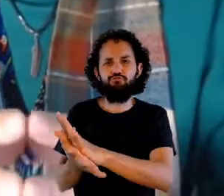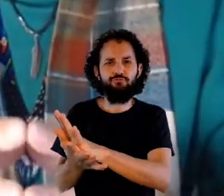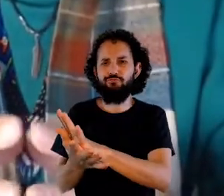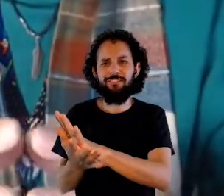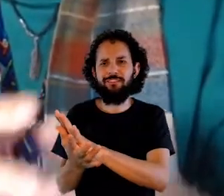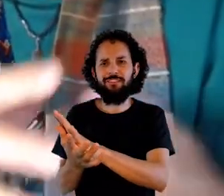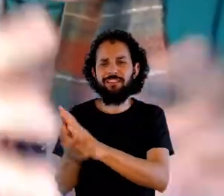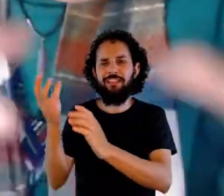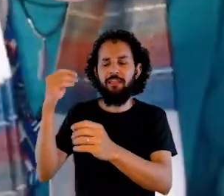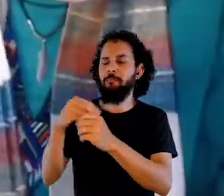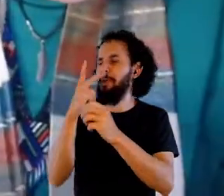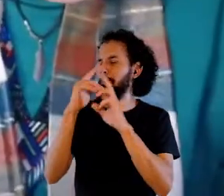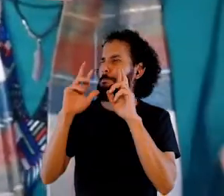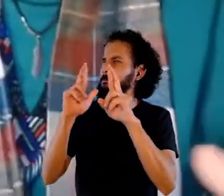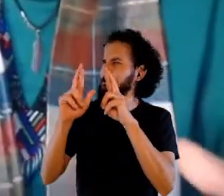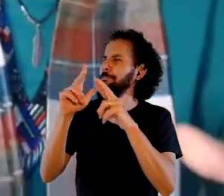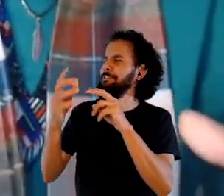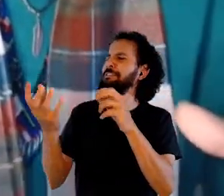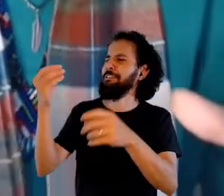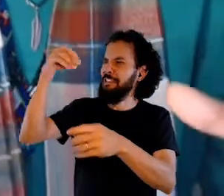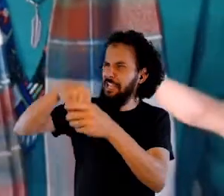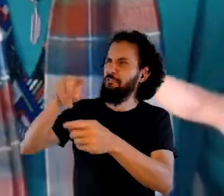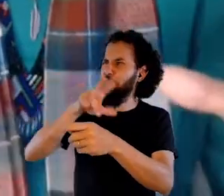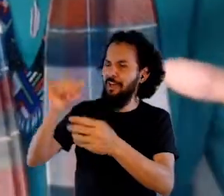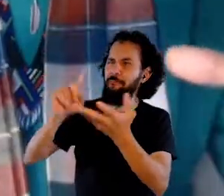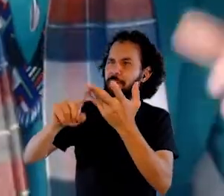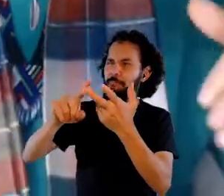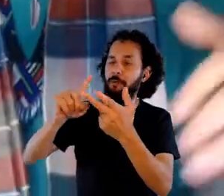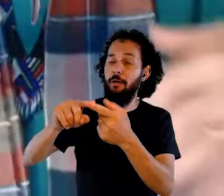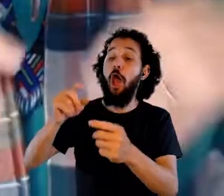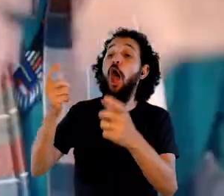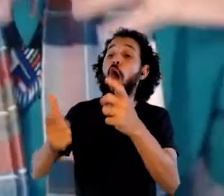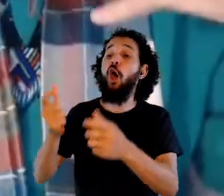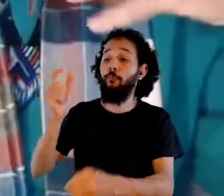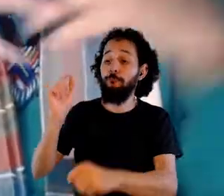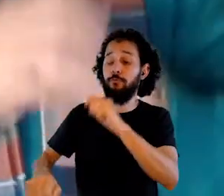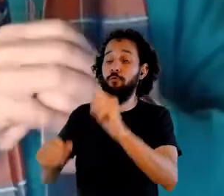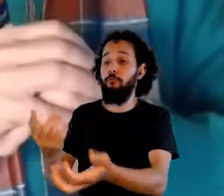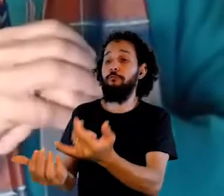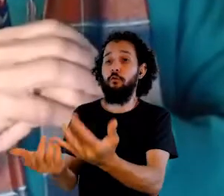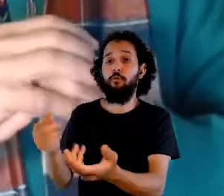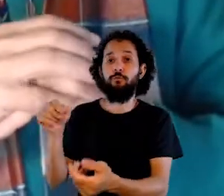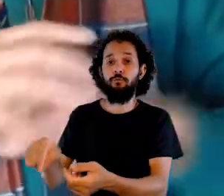feita uma queima no fogo, né? Então, simbolicamente,